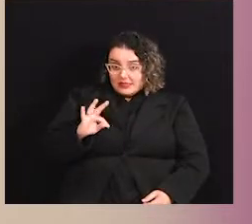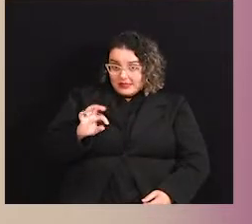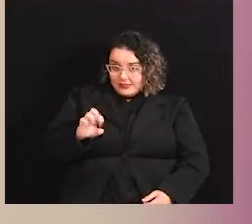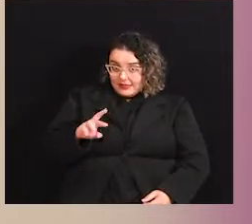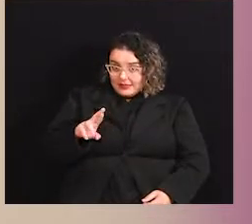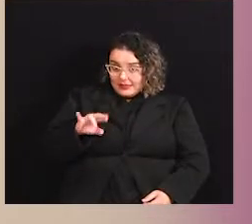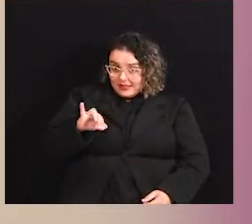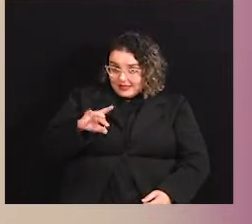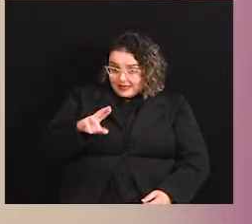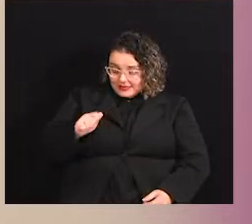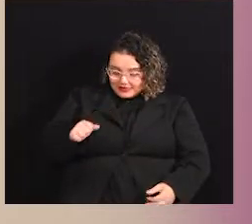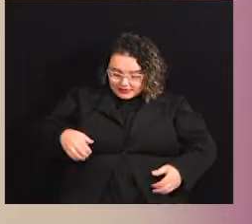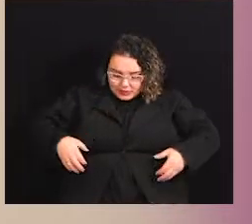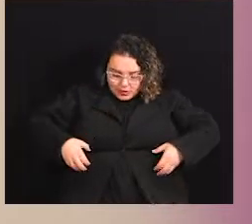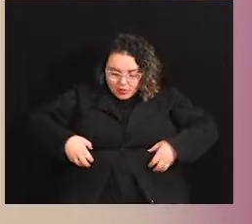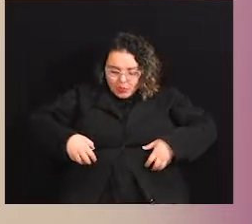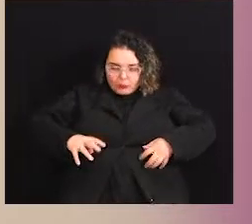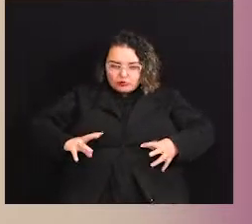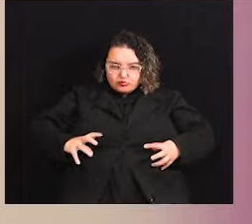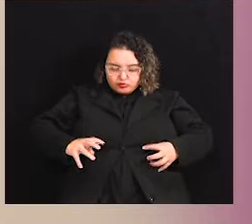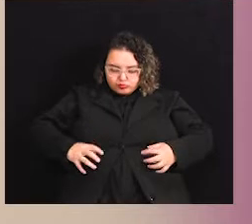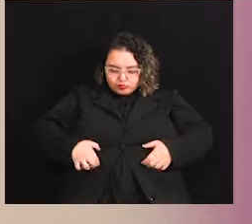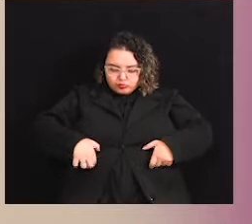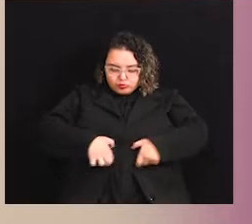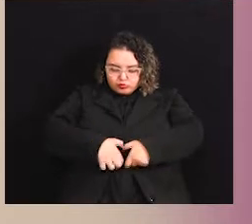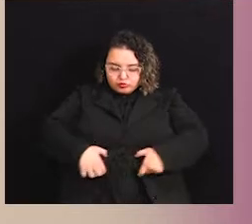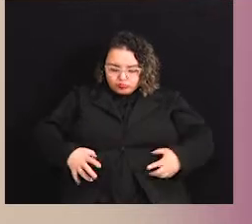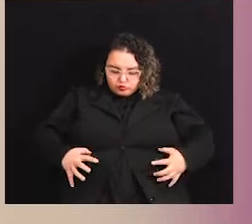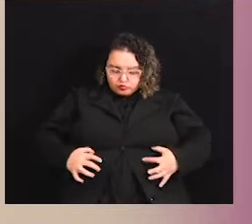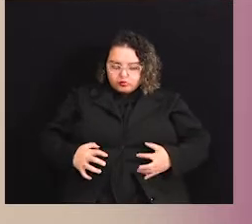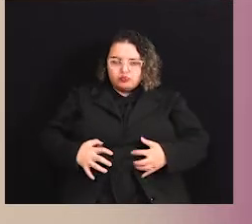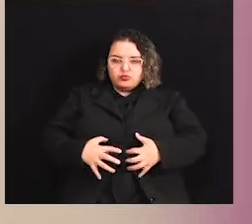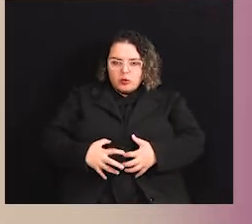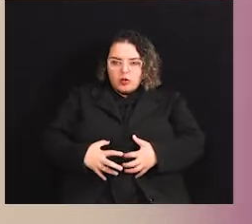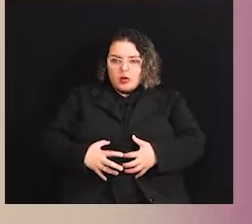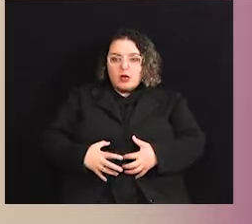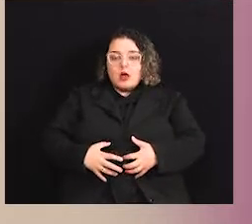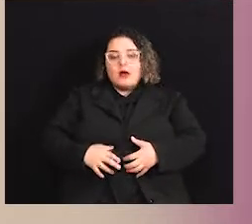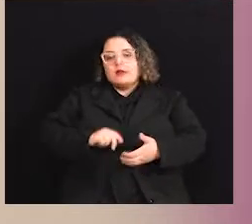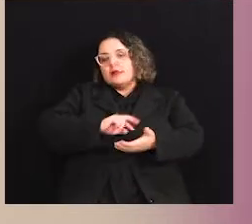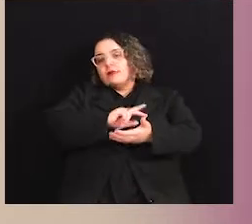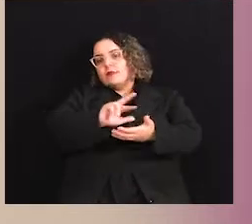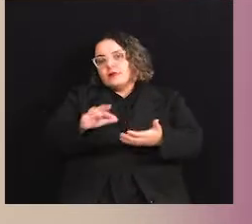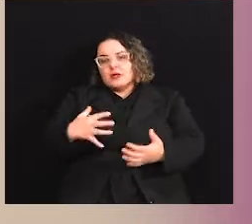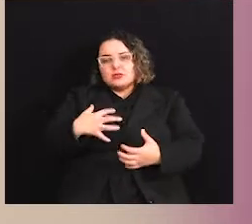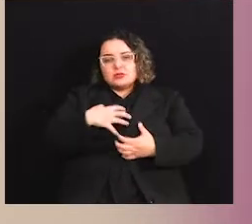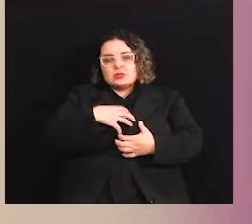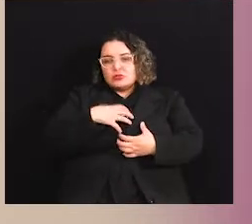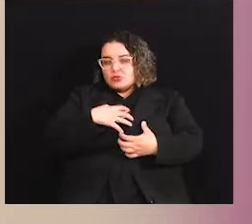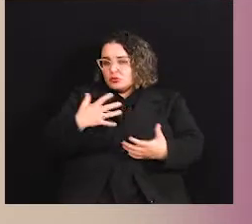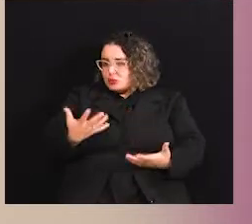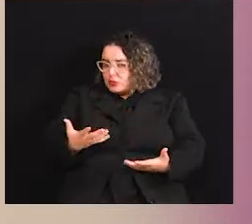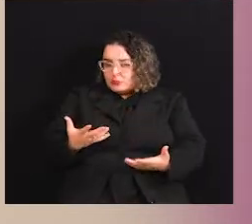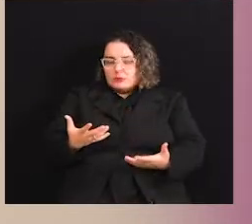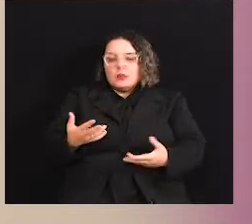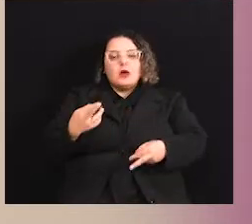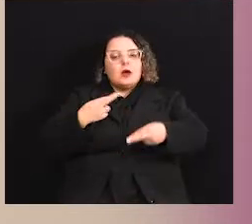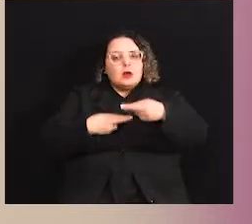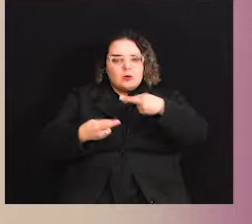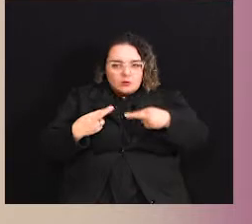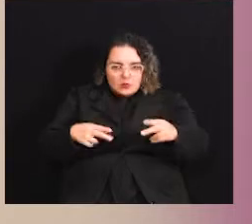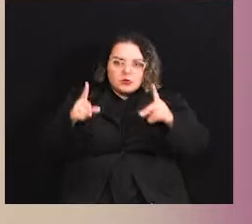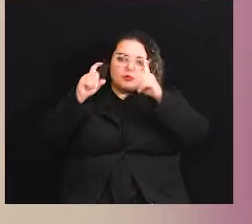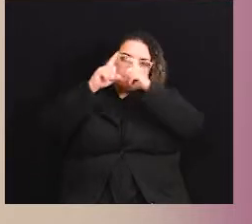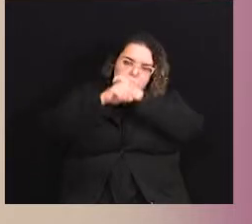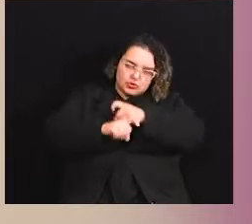intestino para digerir esse açúcar e, com isso, surgem os inúmeros sintomas relacionados à